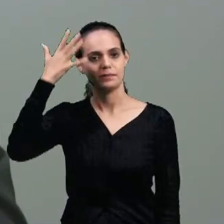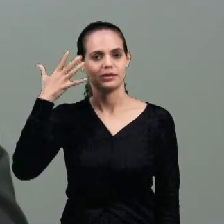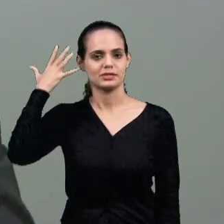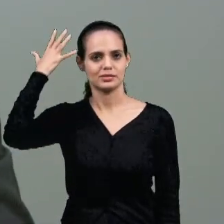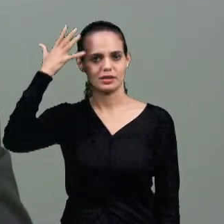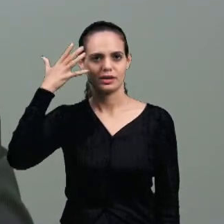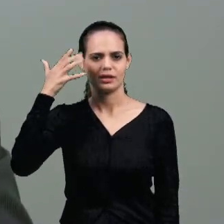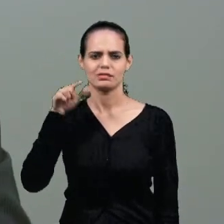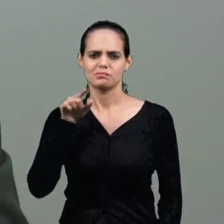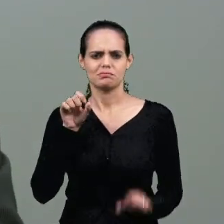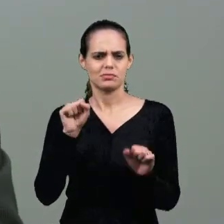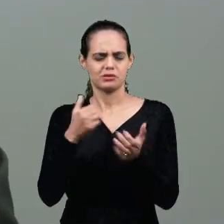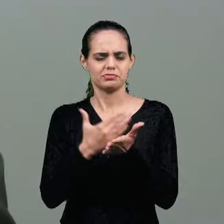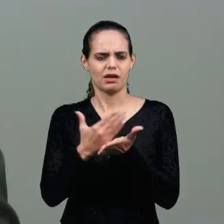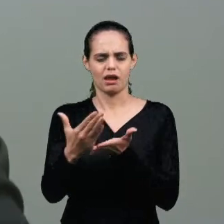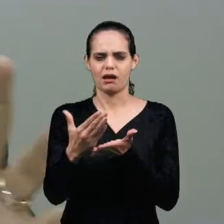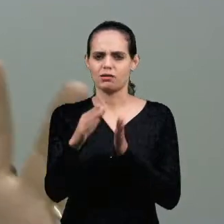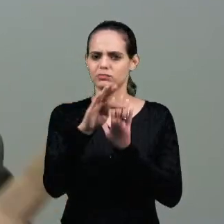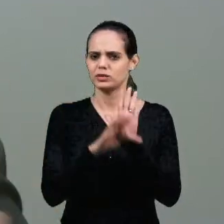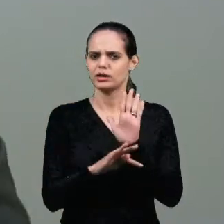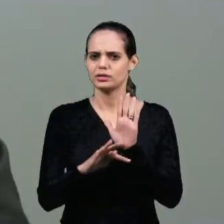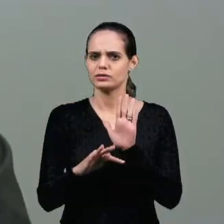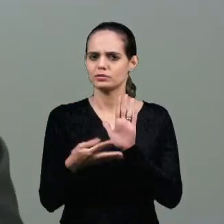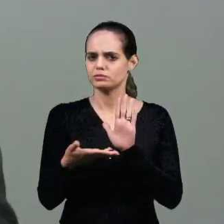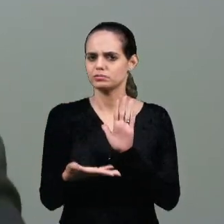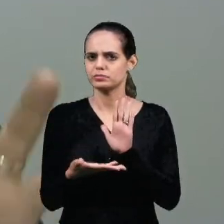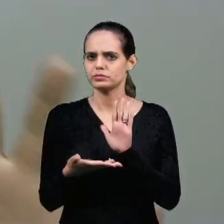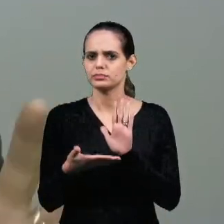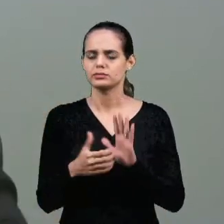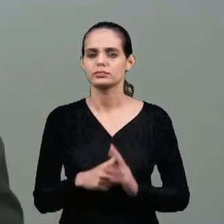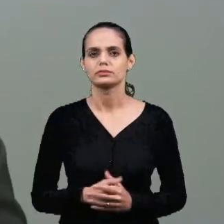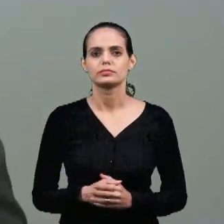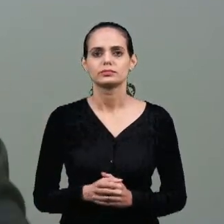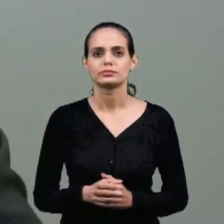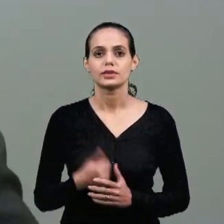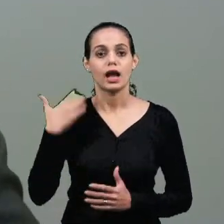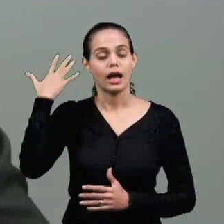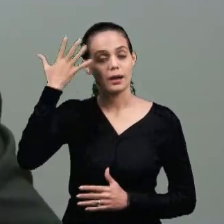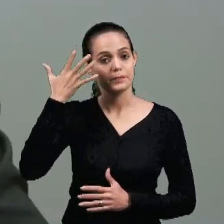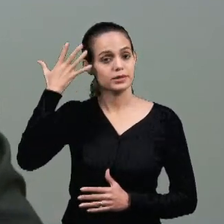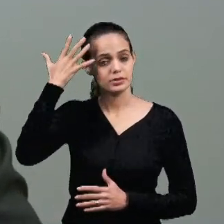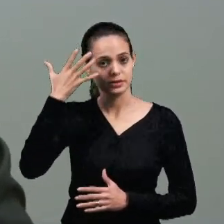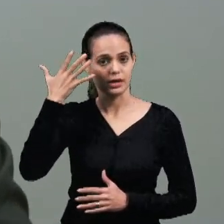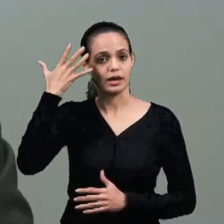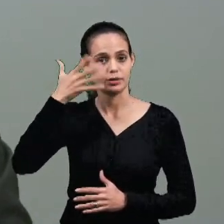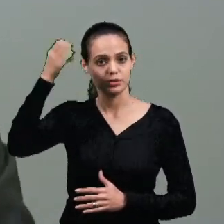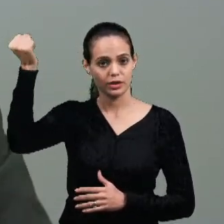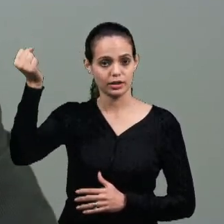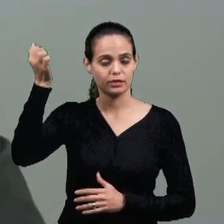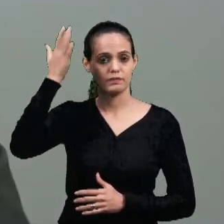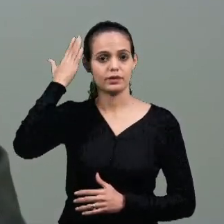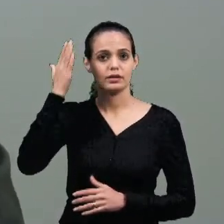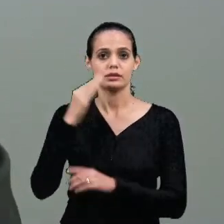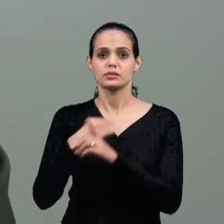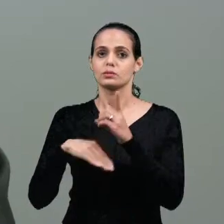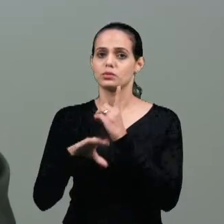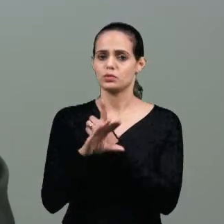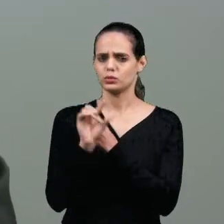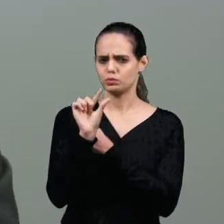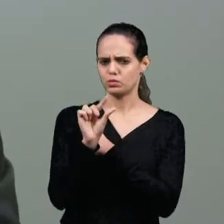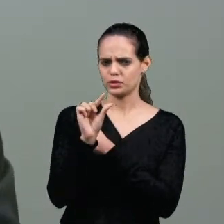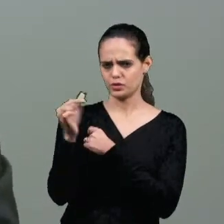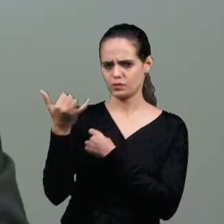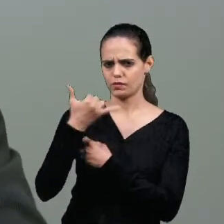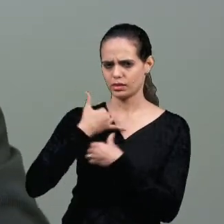dar uma introdução, falar o texto, né? Claro que a mensagem a gente sempre sabe que vai ficar para o culto, a revelação para o culto, né? Mas o senhor pode falar o